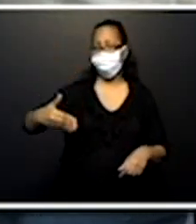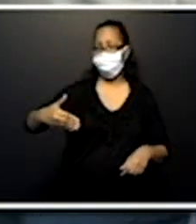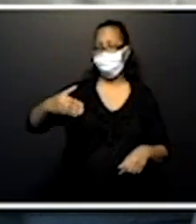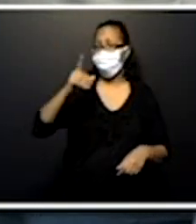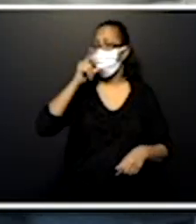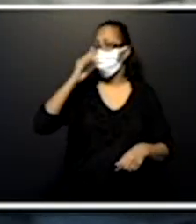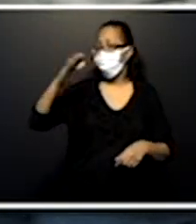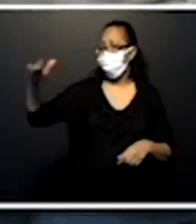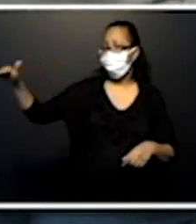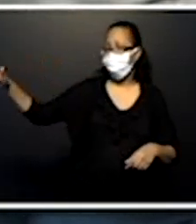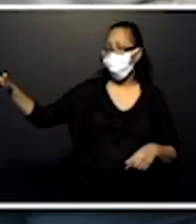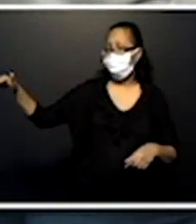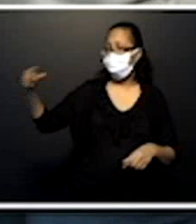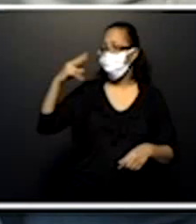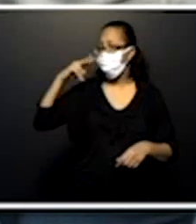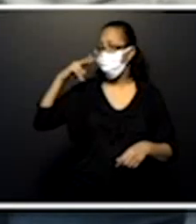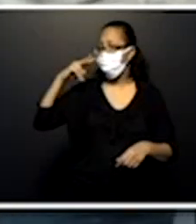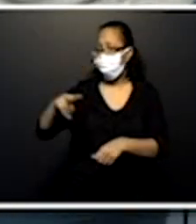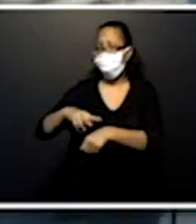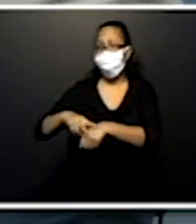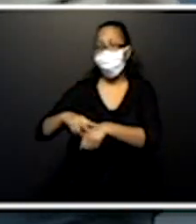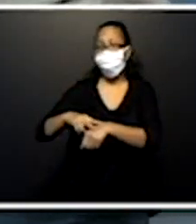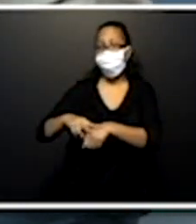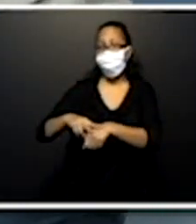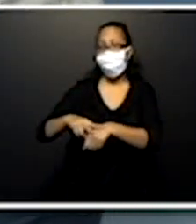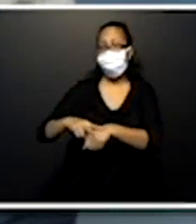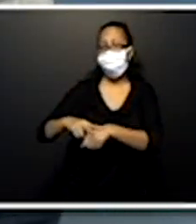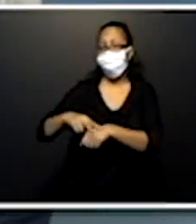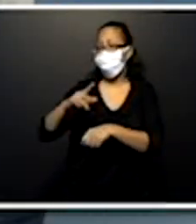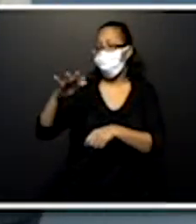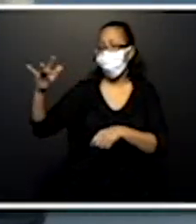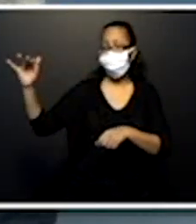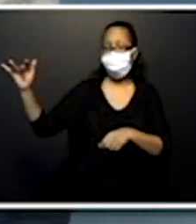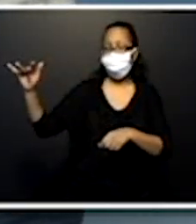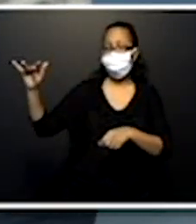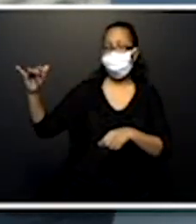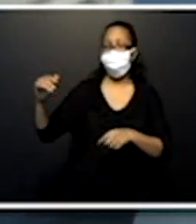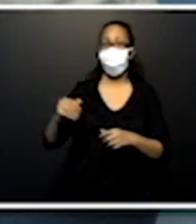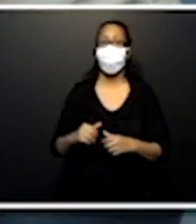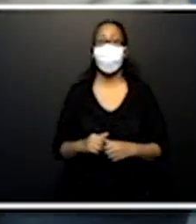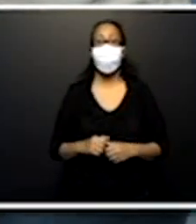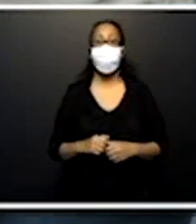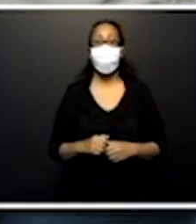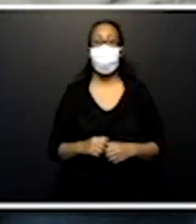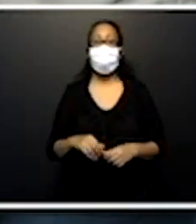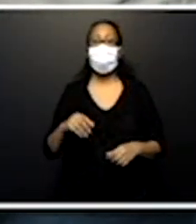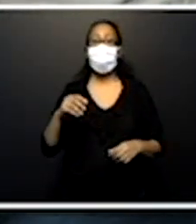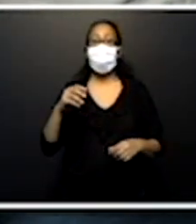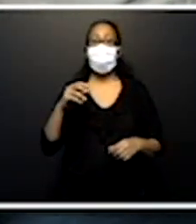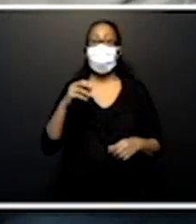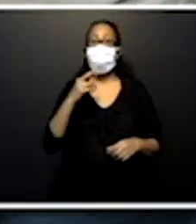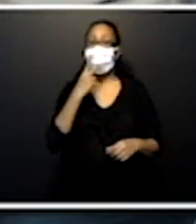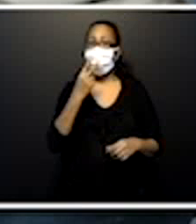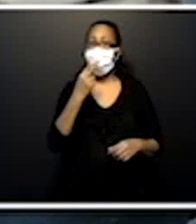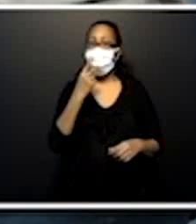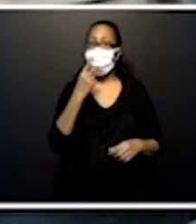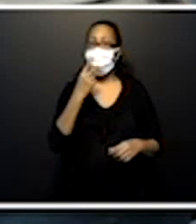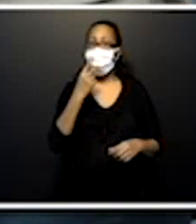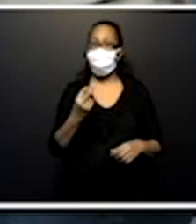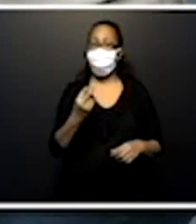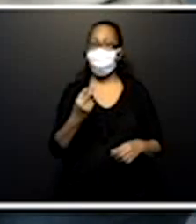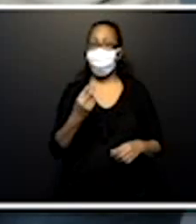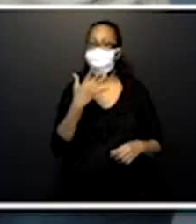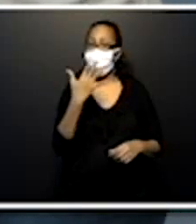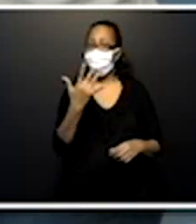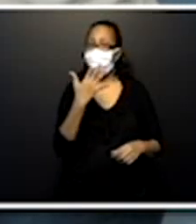essa cor verde da paisagem natural. E aí eu tenho coral, cores em couro.